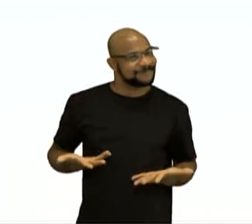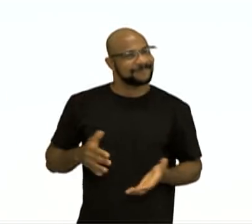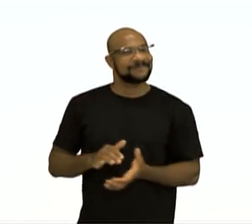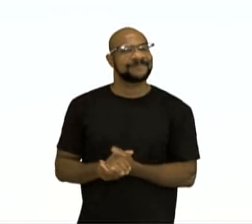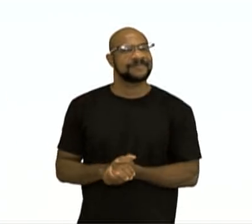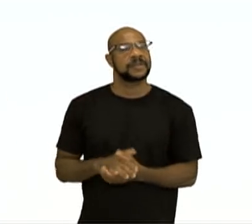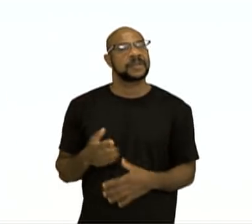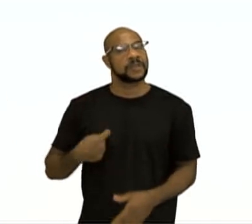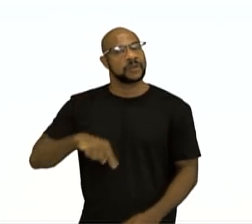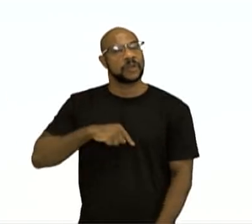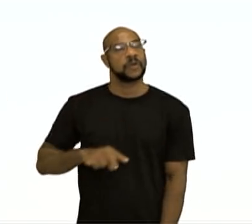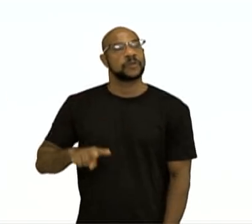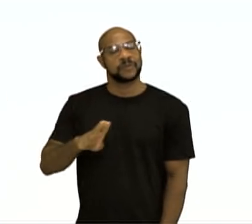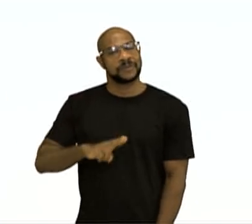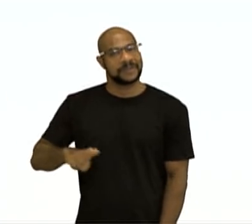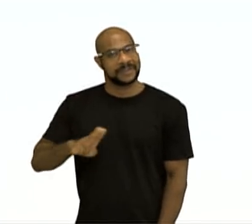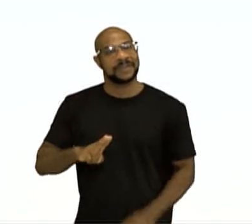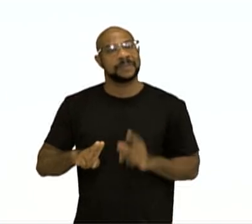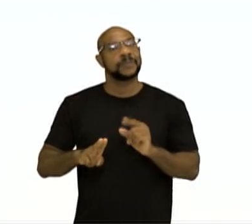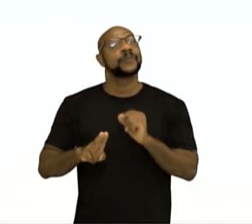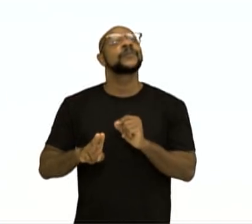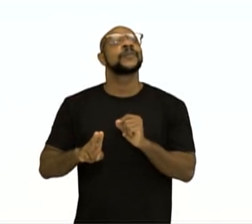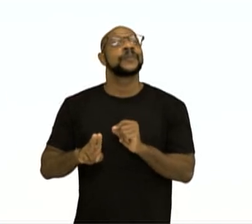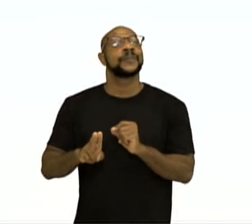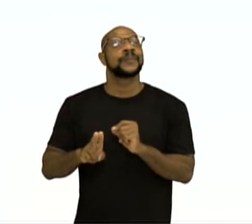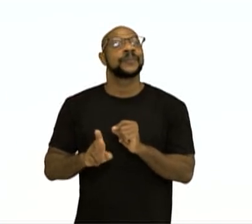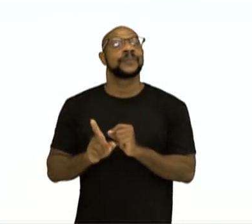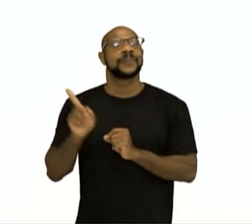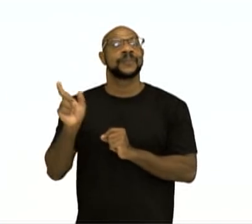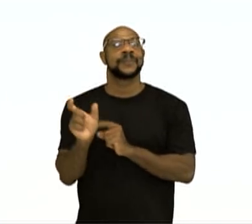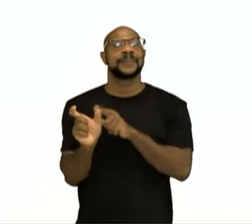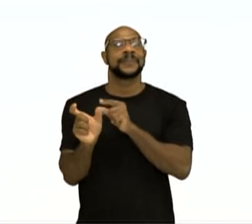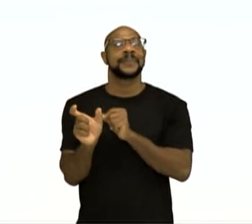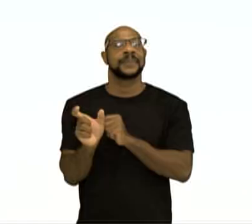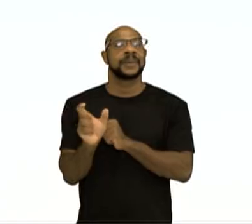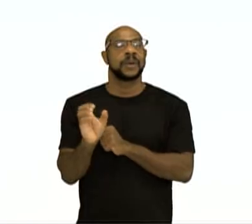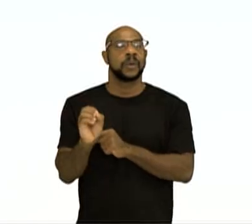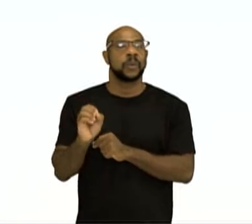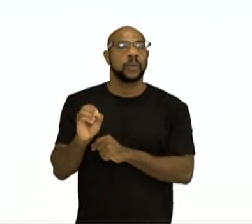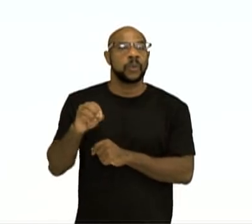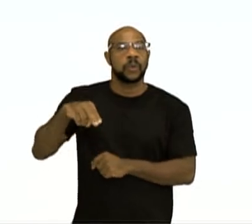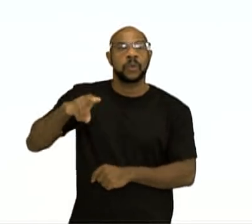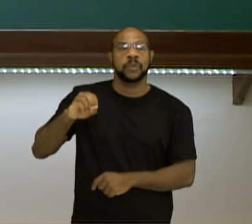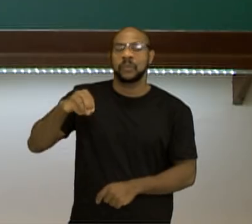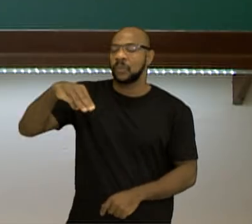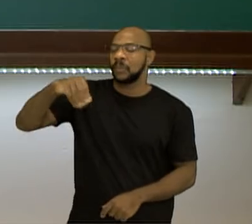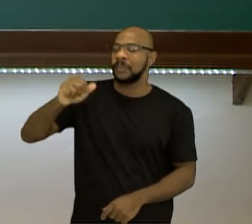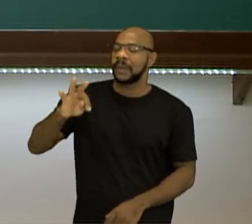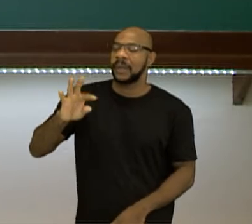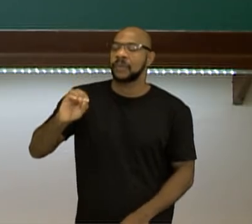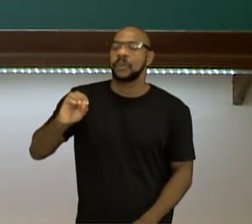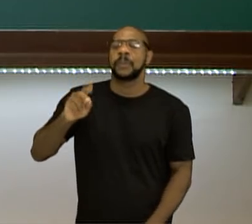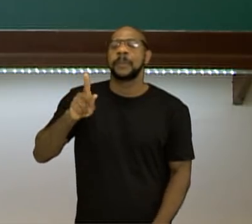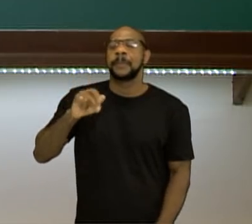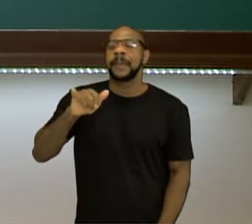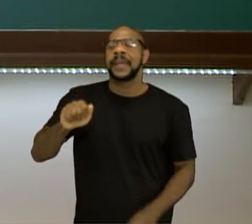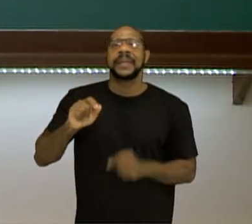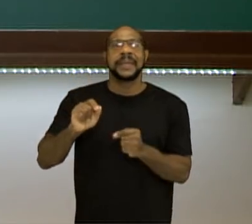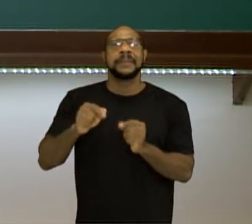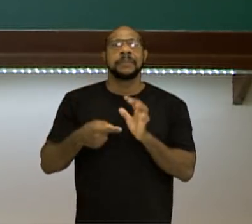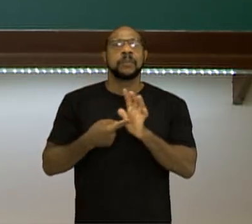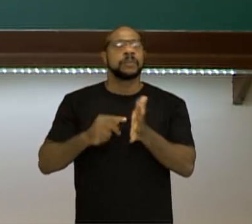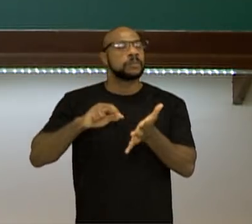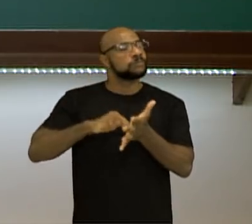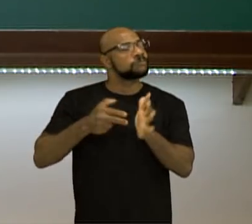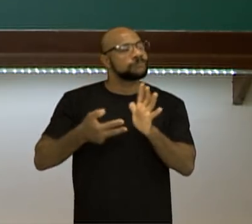nós utilizamos a onomatopeia para representar diversos sons, né, que